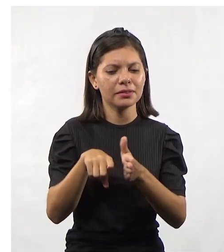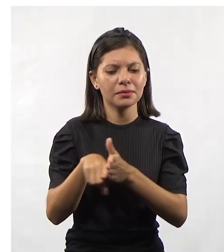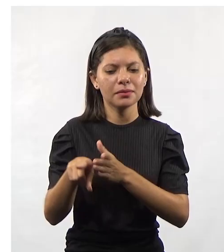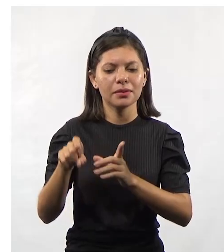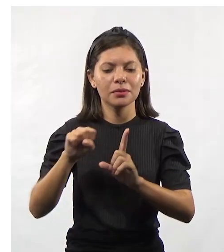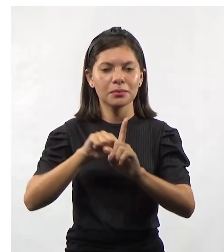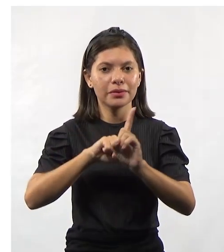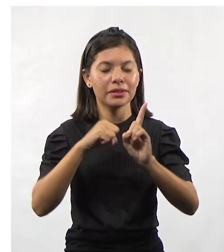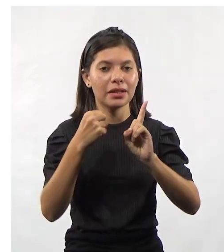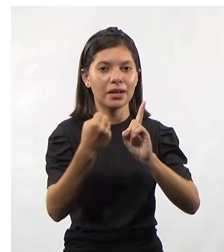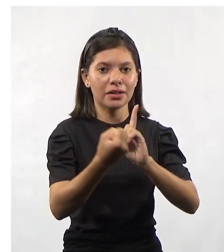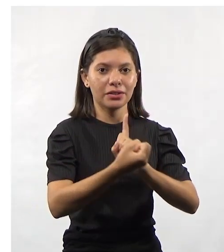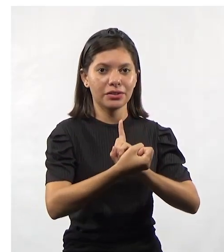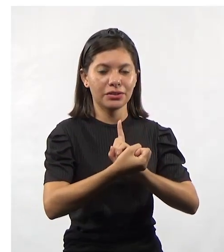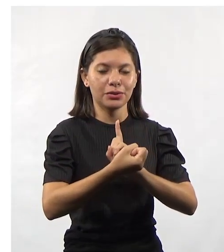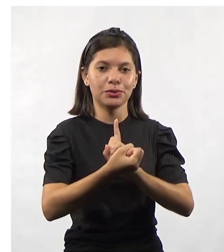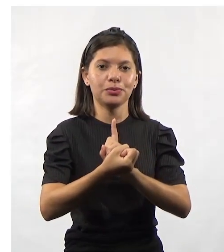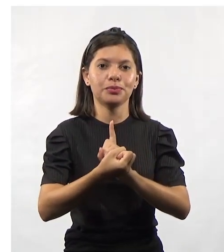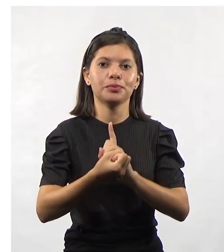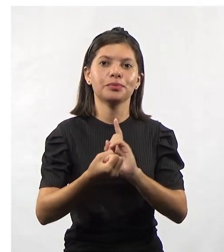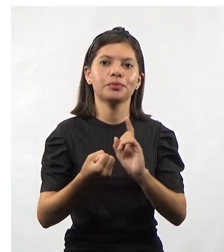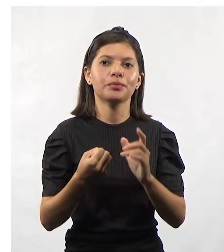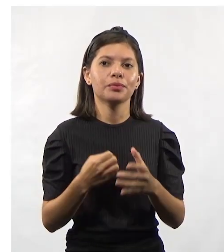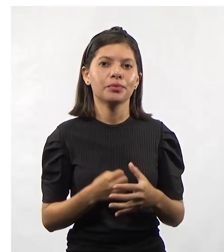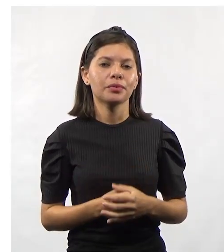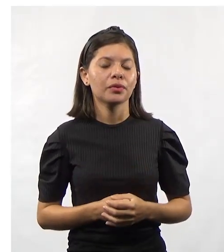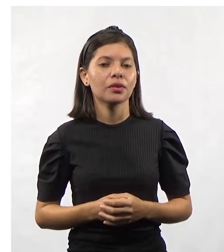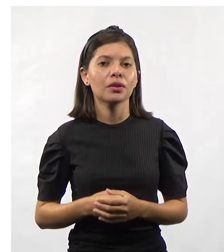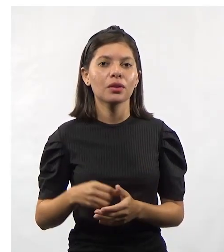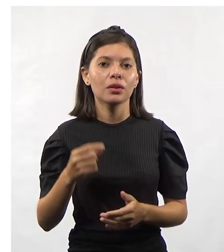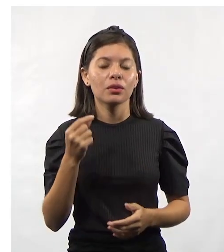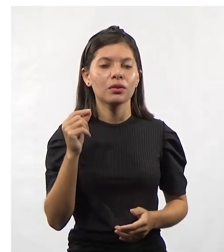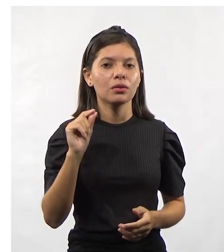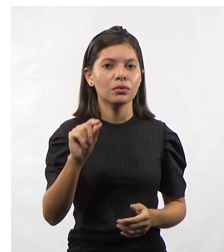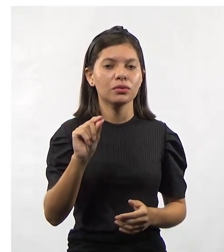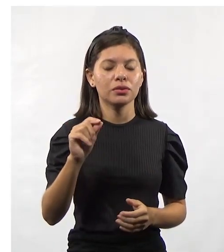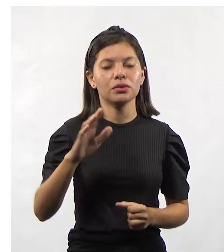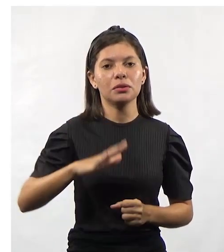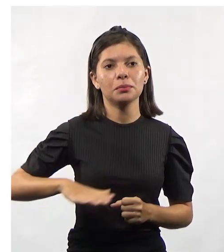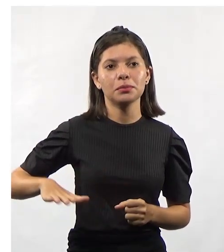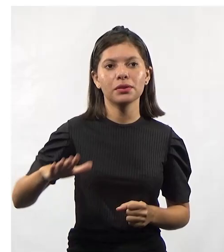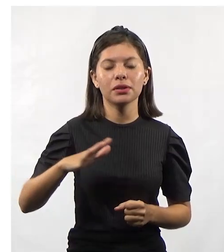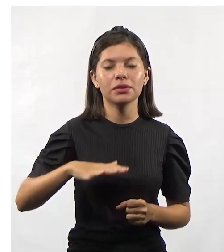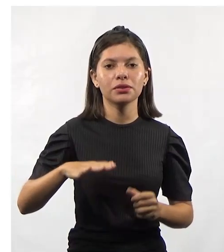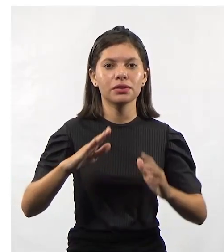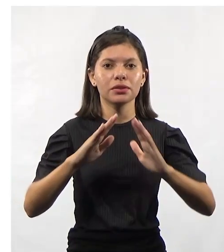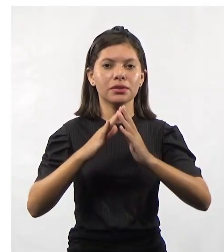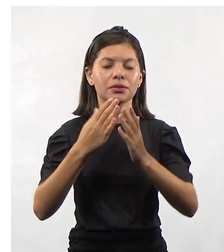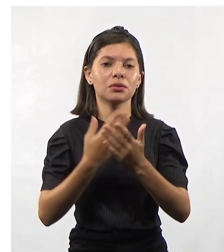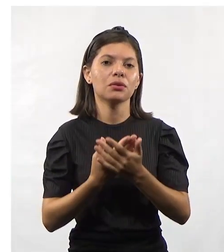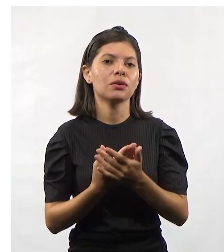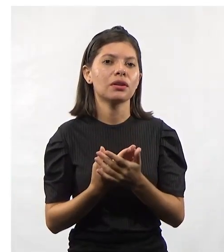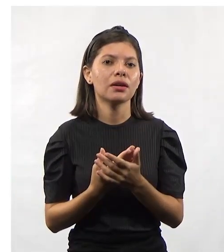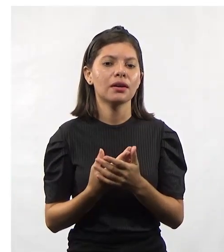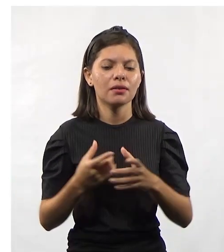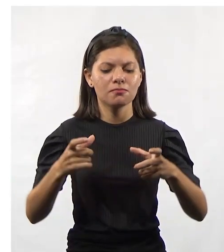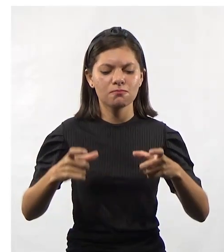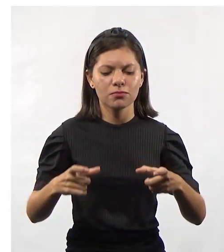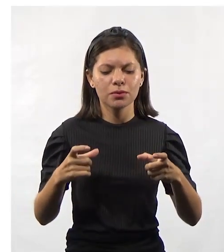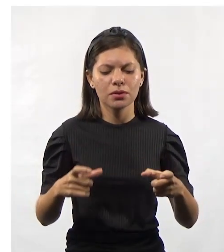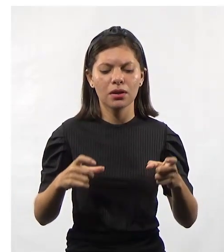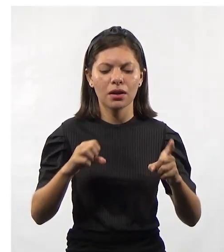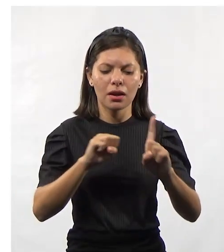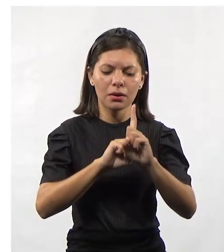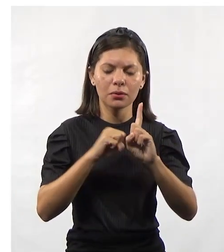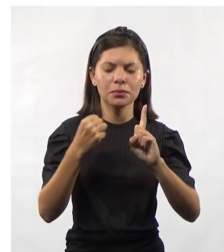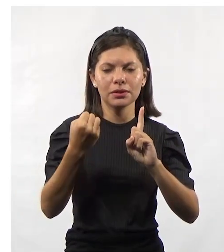olhar investigativo para a comunidade externa, né? Ou seja, qual é esse ambiente em que a escola